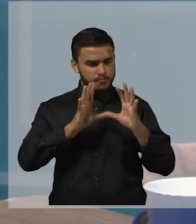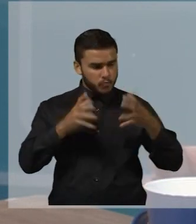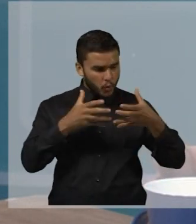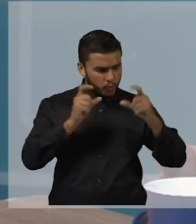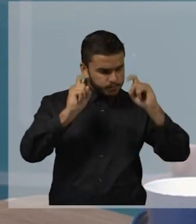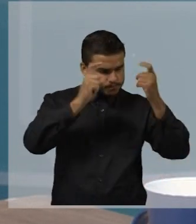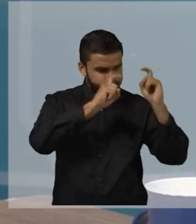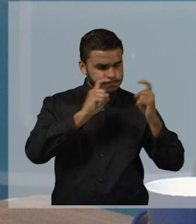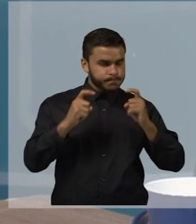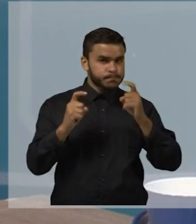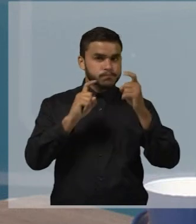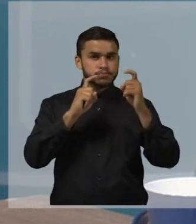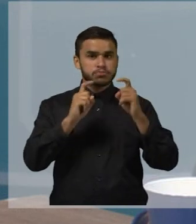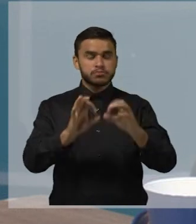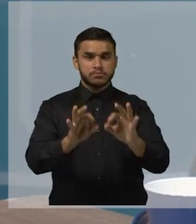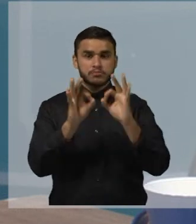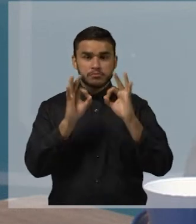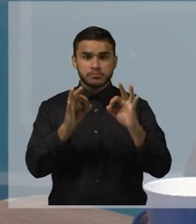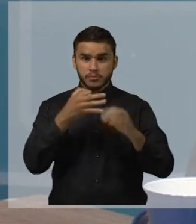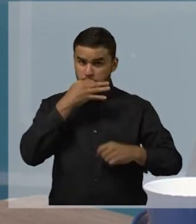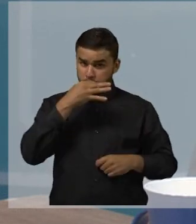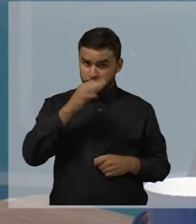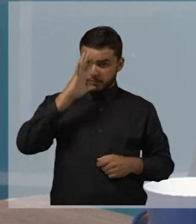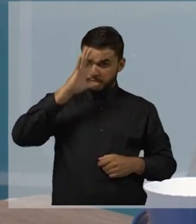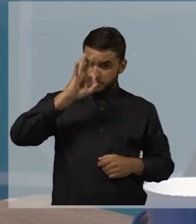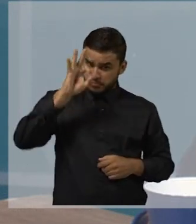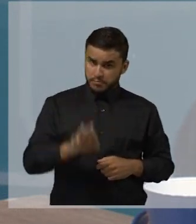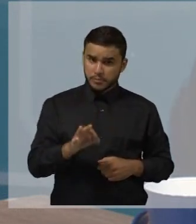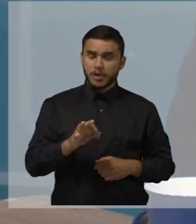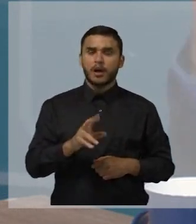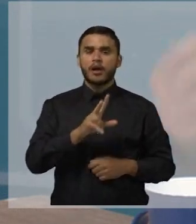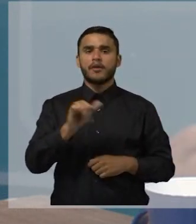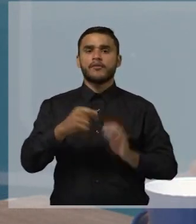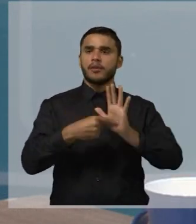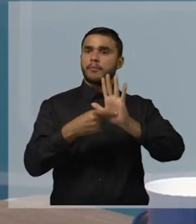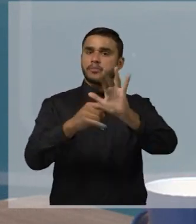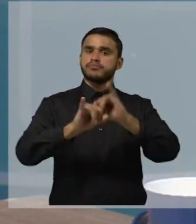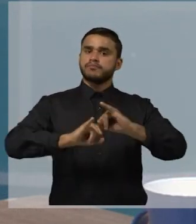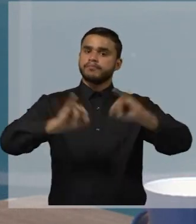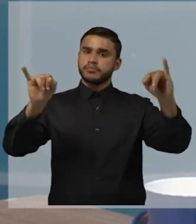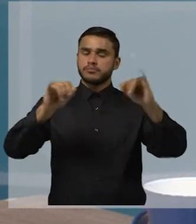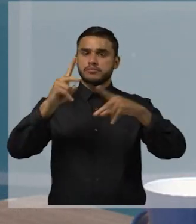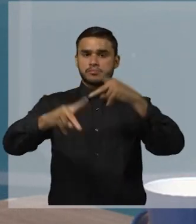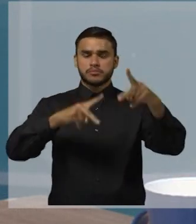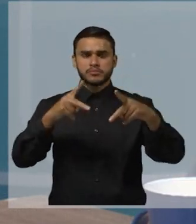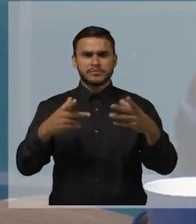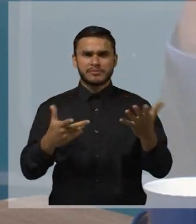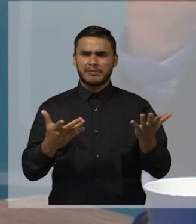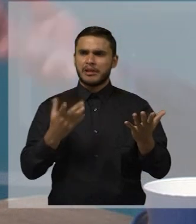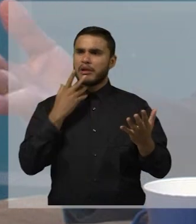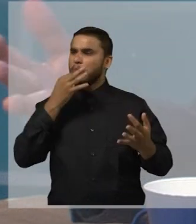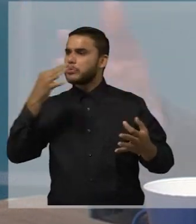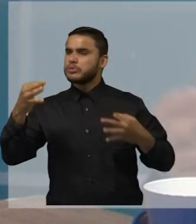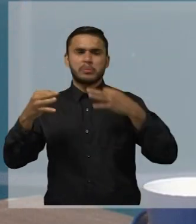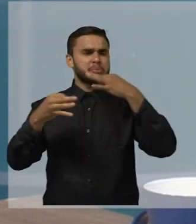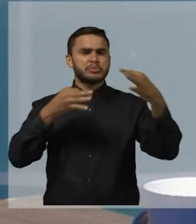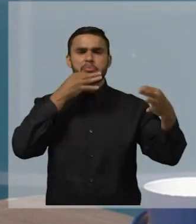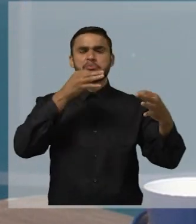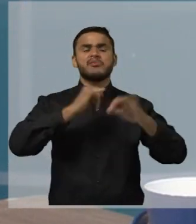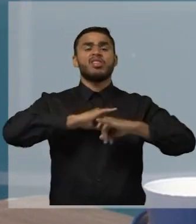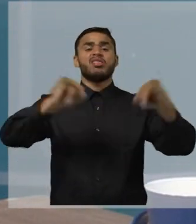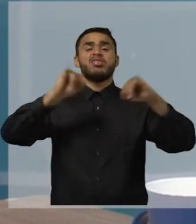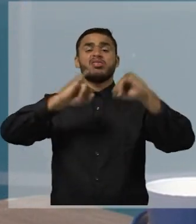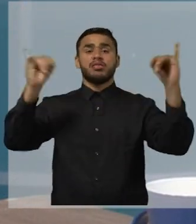intestino. Elas teriam que ser processadas dentro do governo até que se transformassem em decisões efetivas para ser levada ao